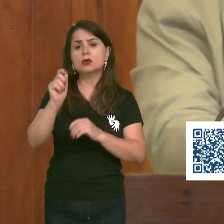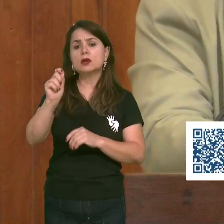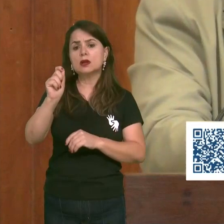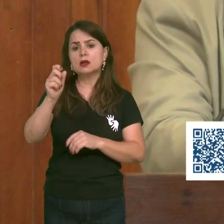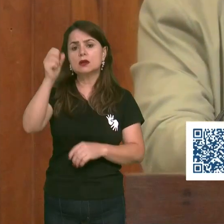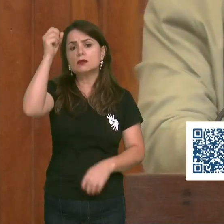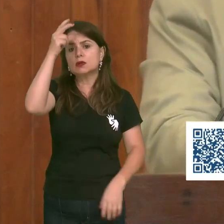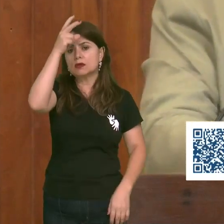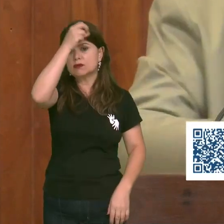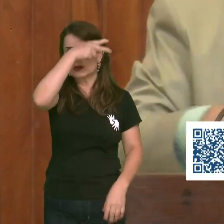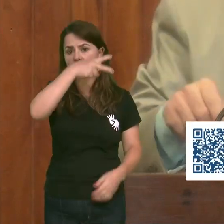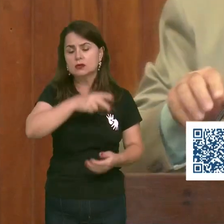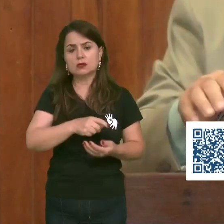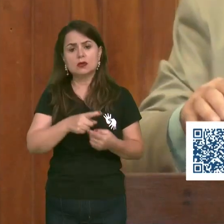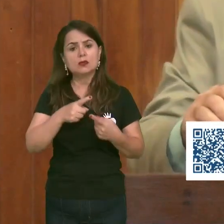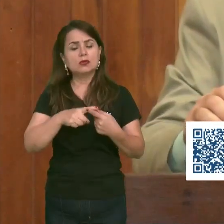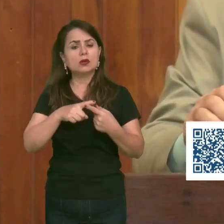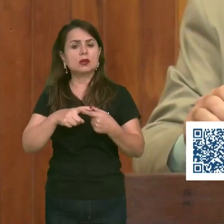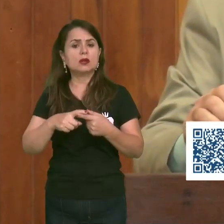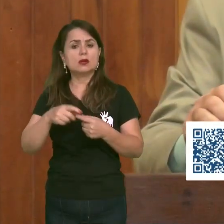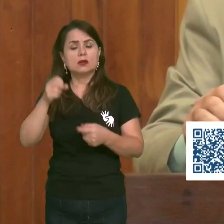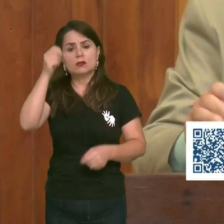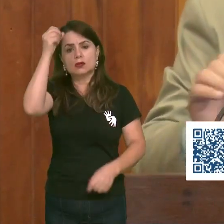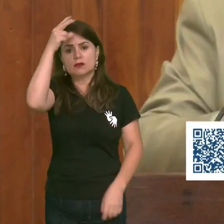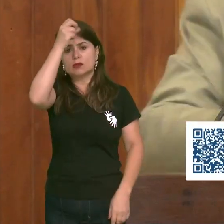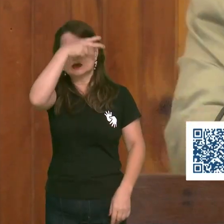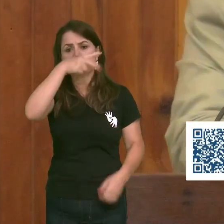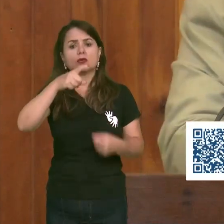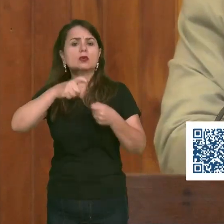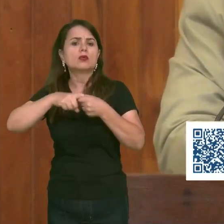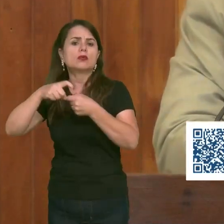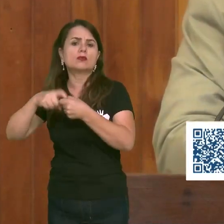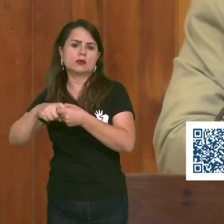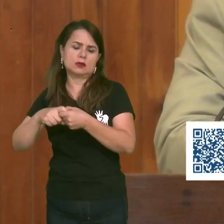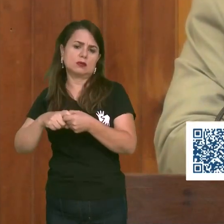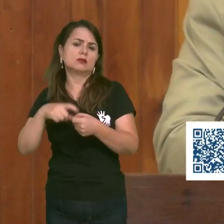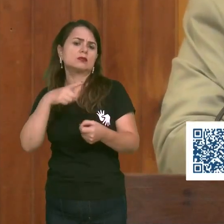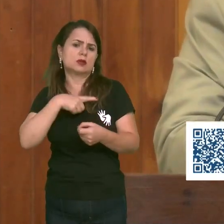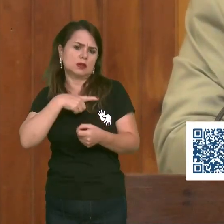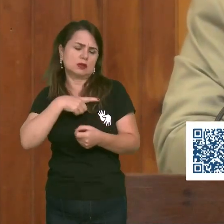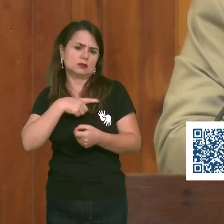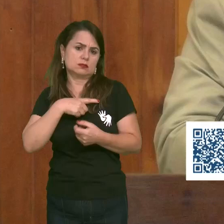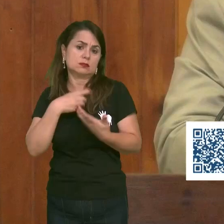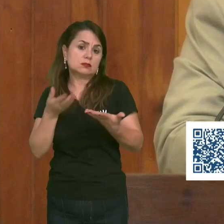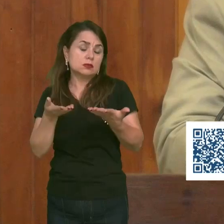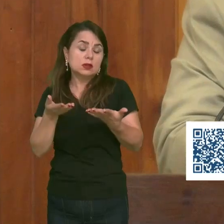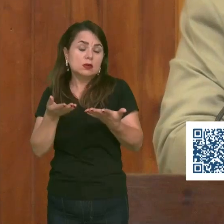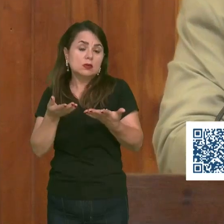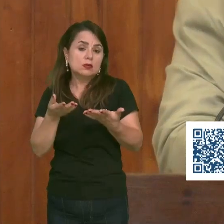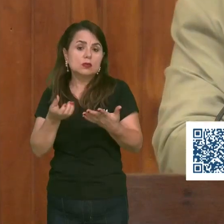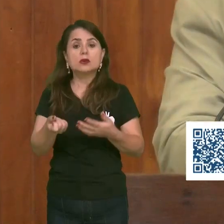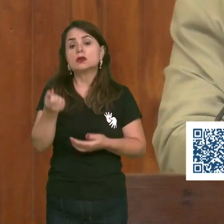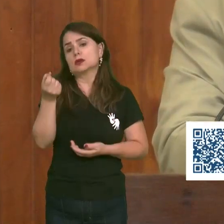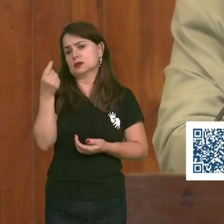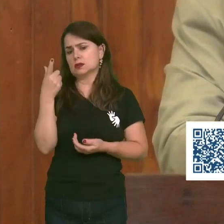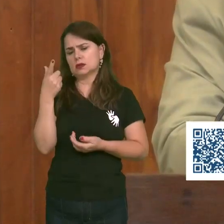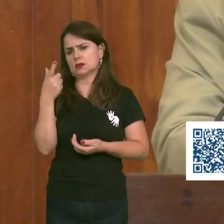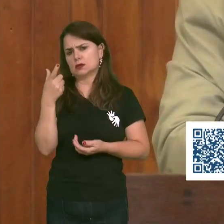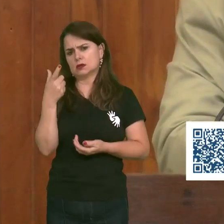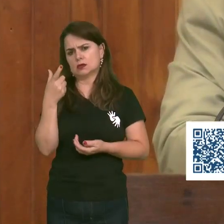armadas e o município e eu fico assim eu tô achando estranho porque